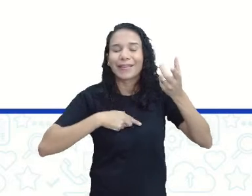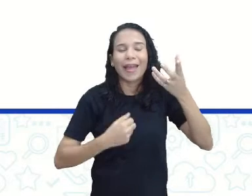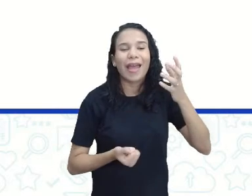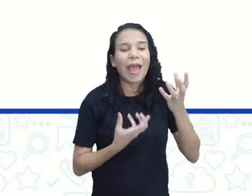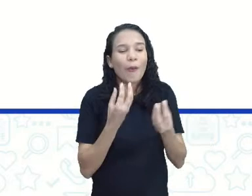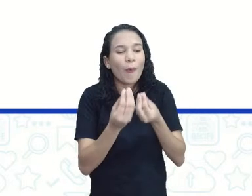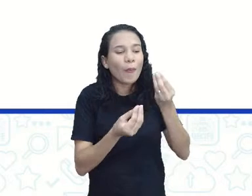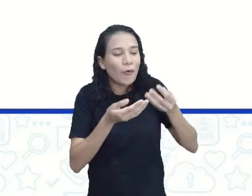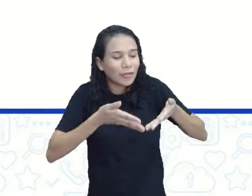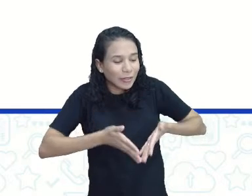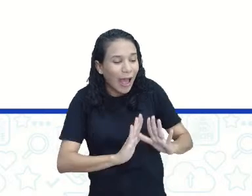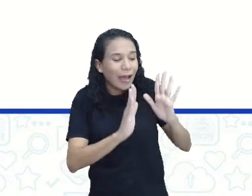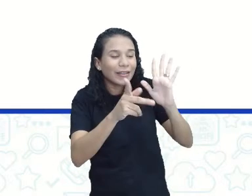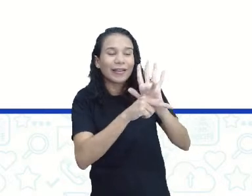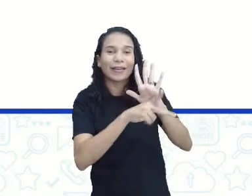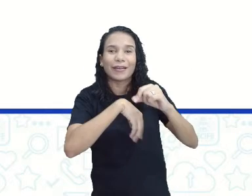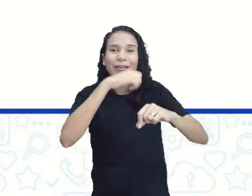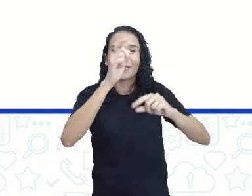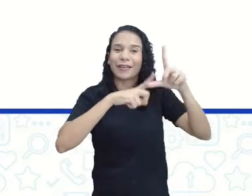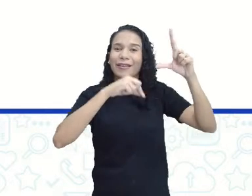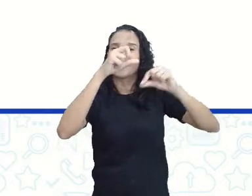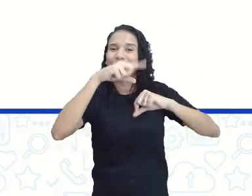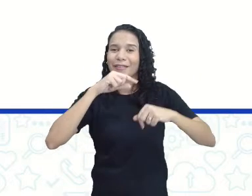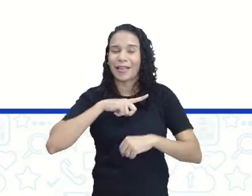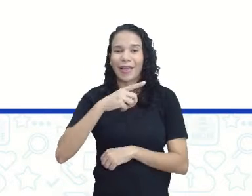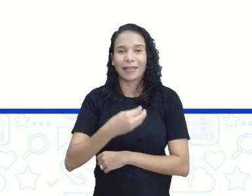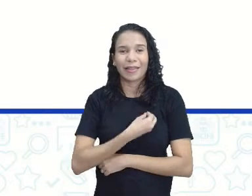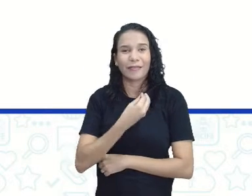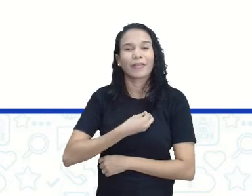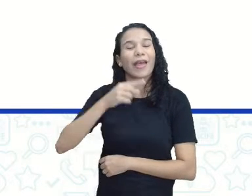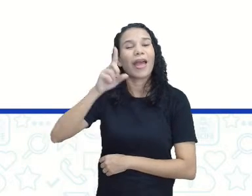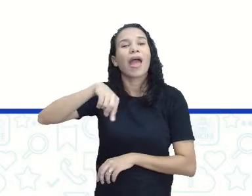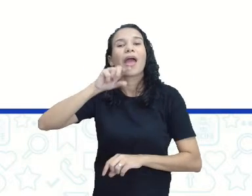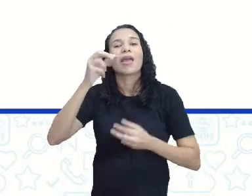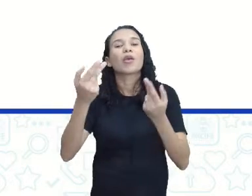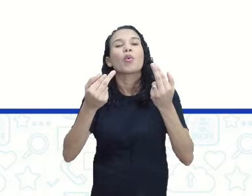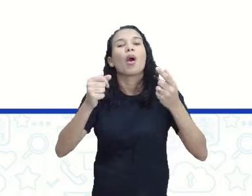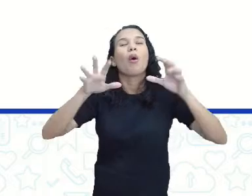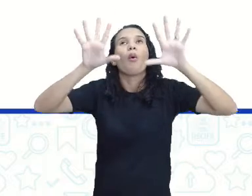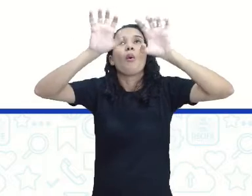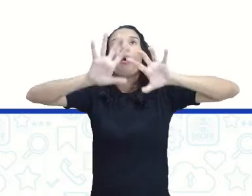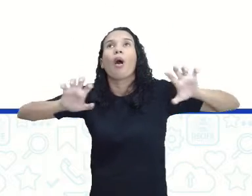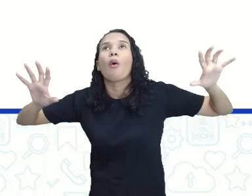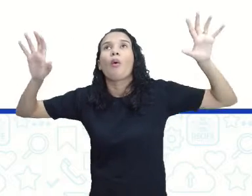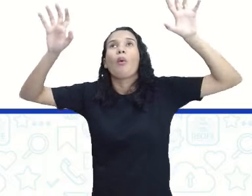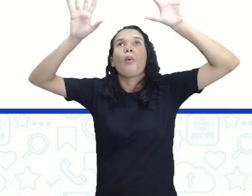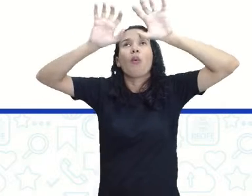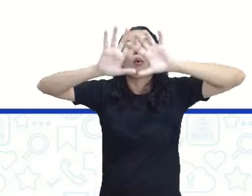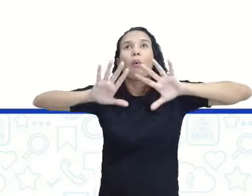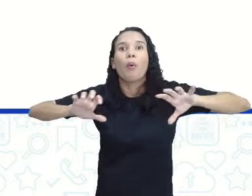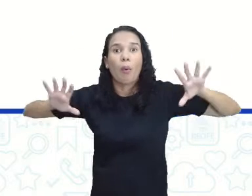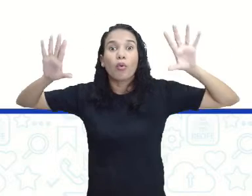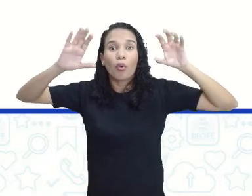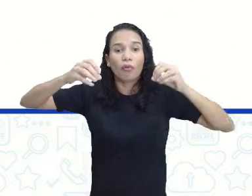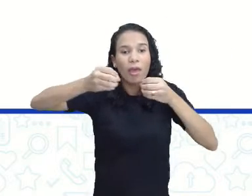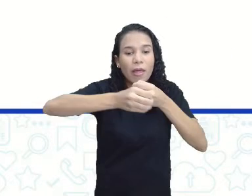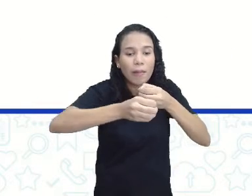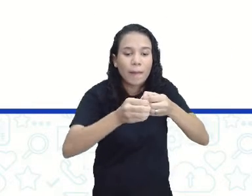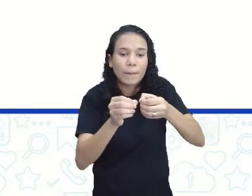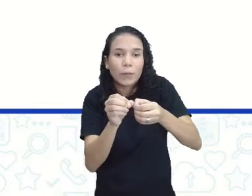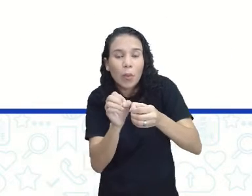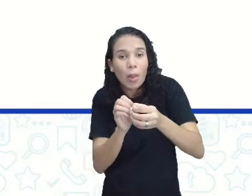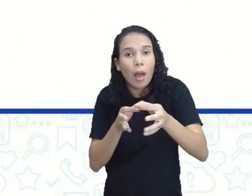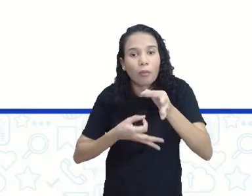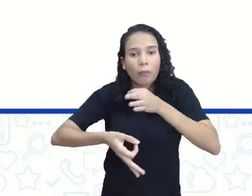estrelas nascem. Essas nebulosas são nuvens moleculares, né, que vão dar origem a novas